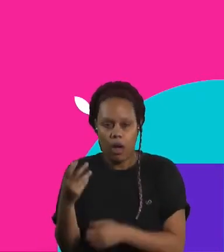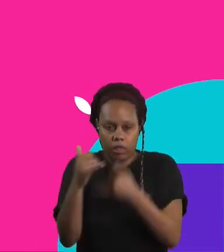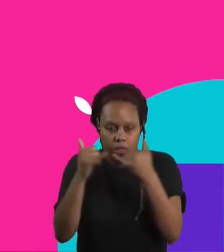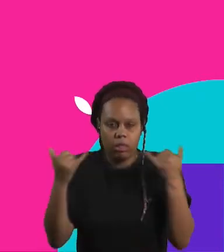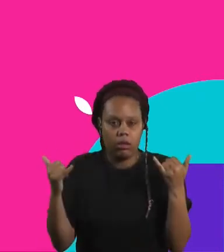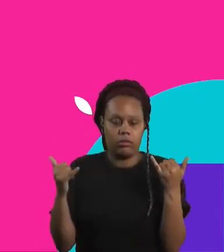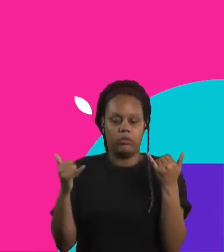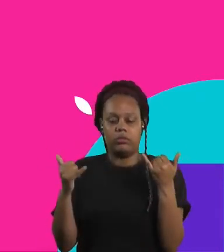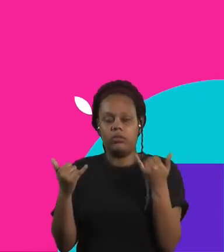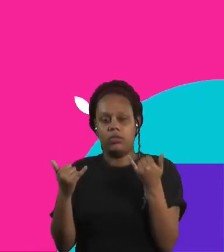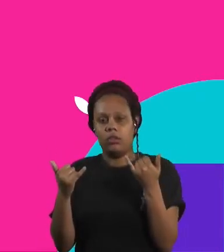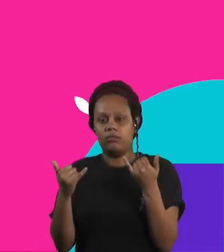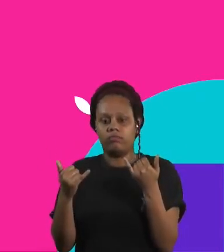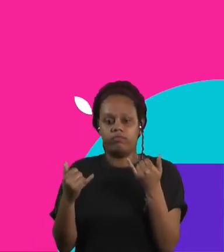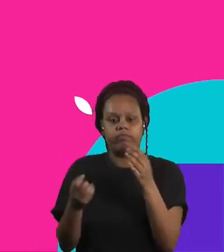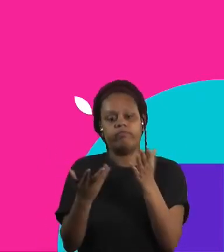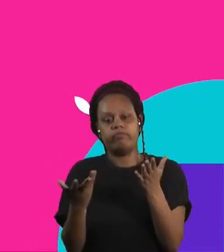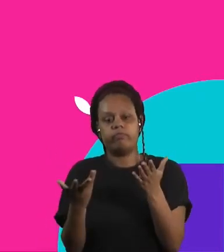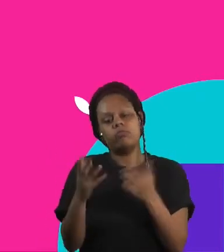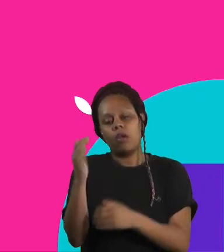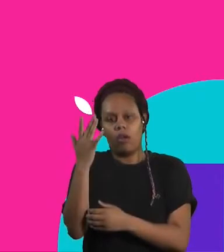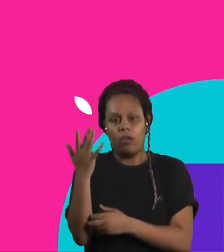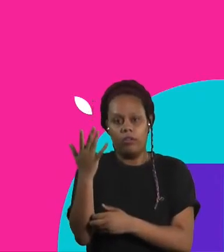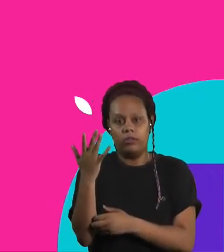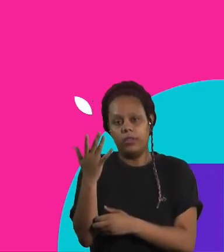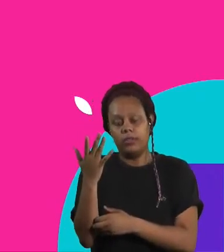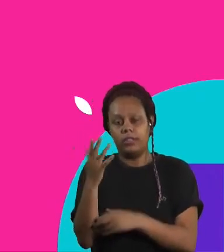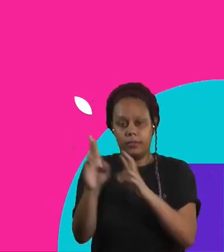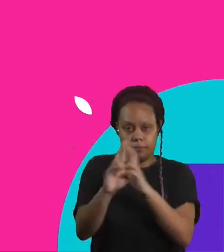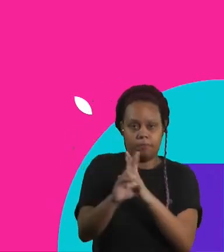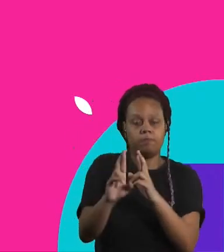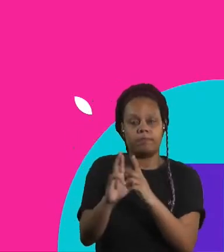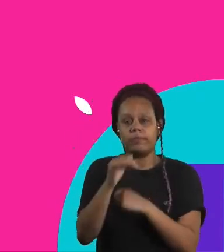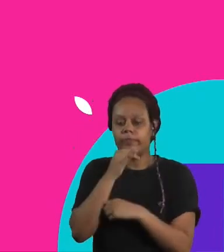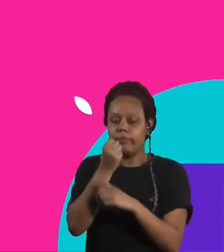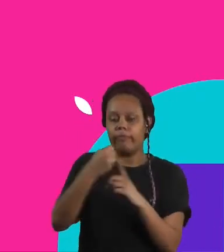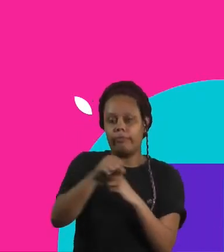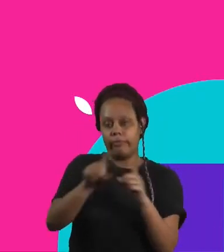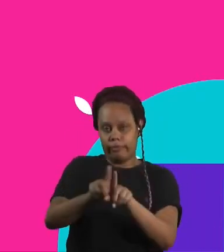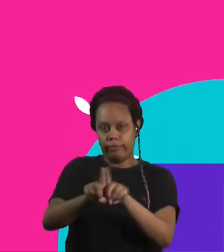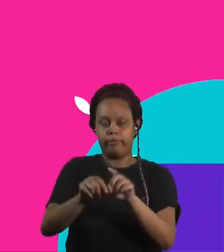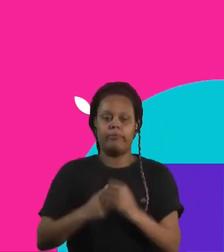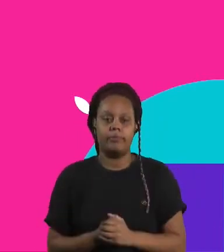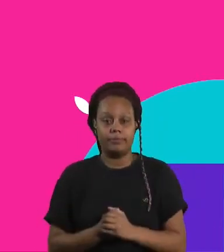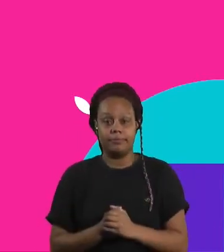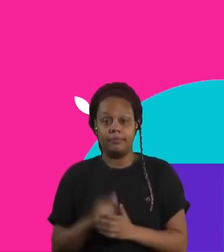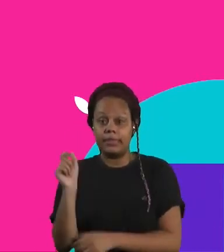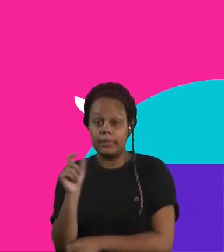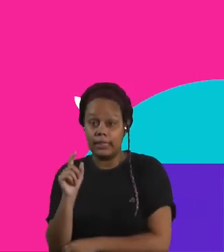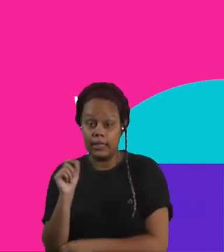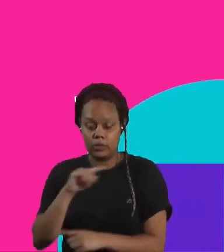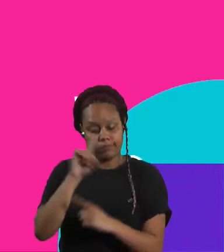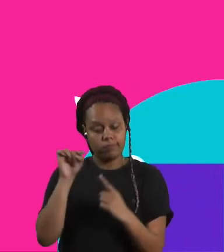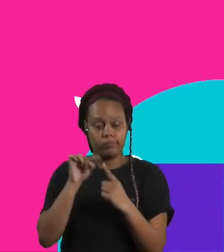nesse sentido, mostrar um pouco do negócio da Engie relacionado à questão social. O quadrado azul são os objetivos de